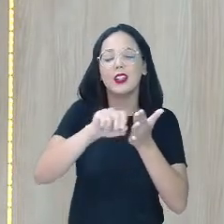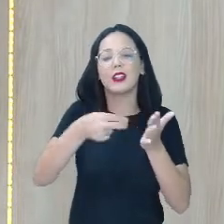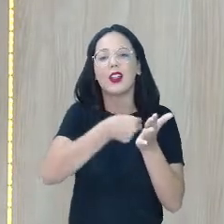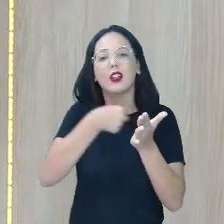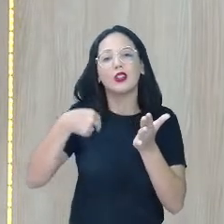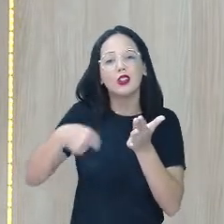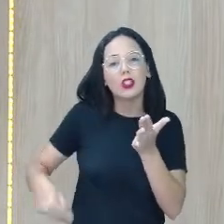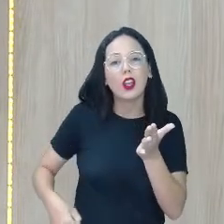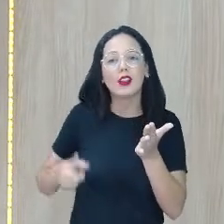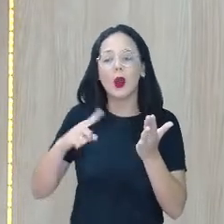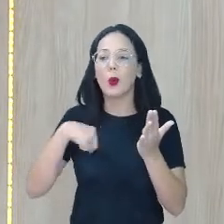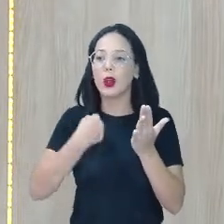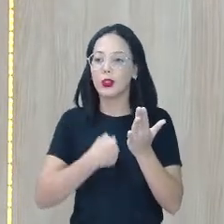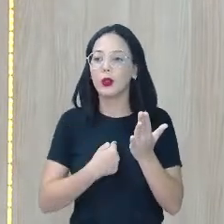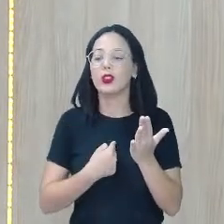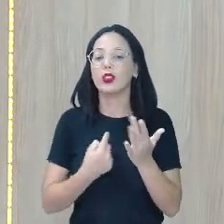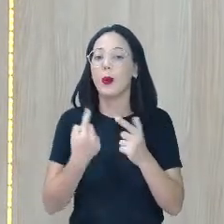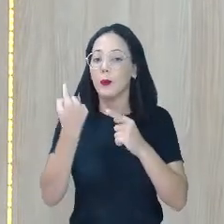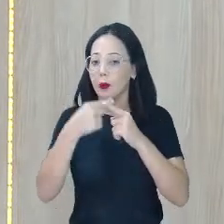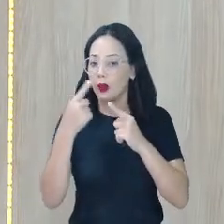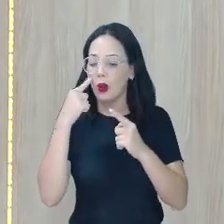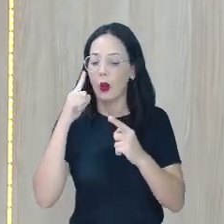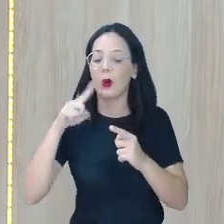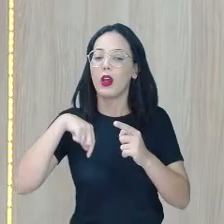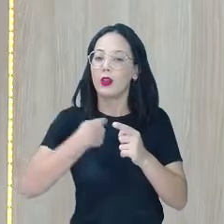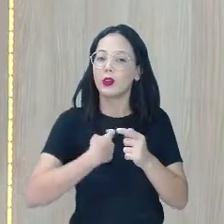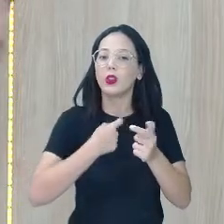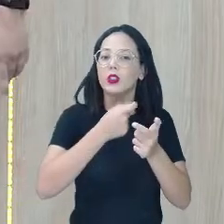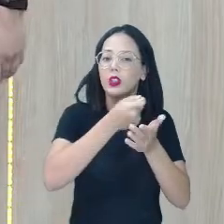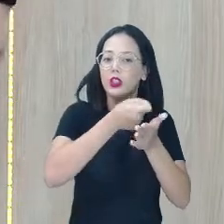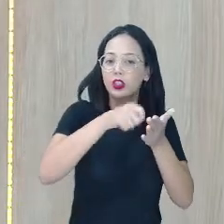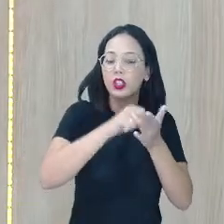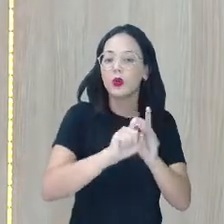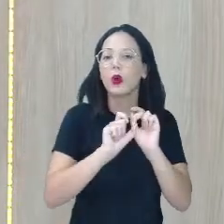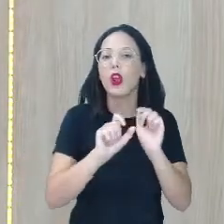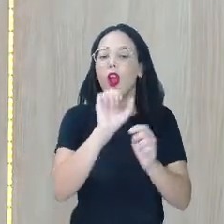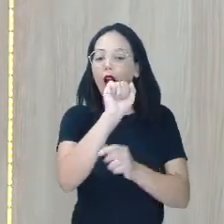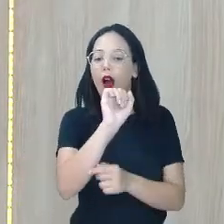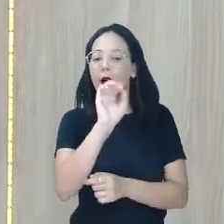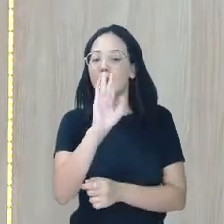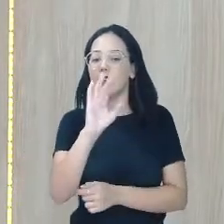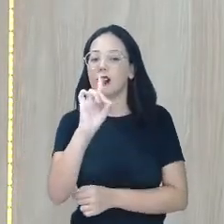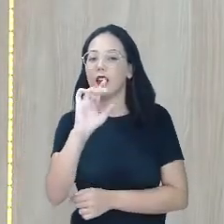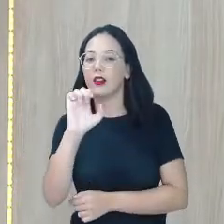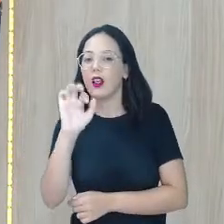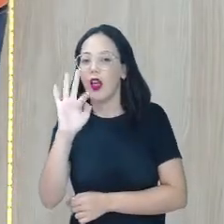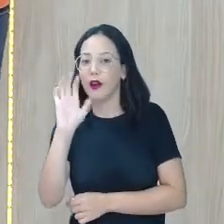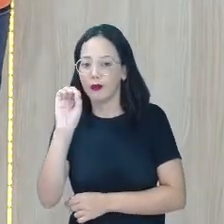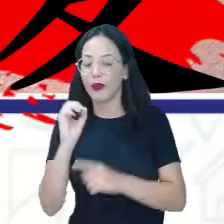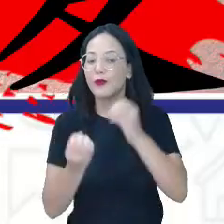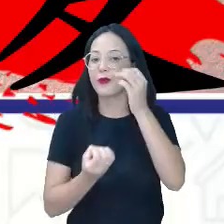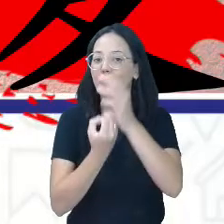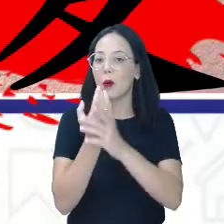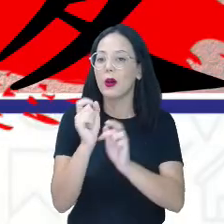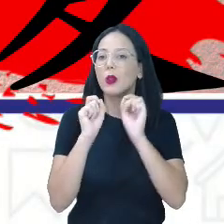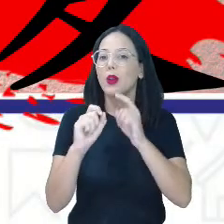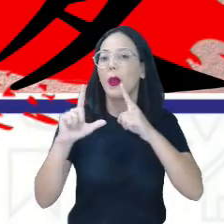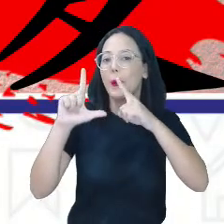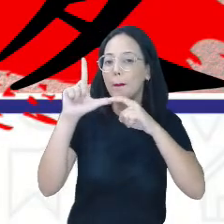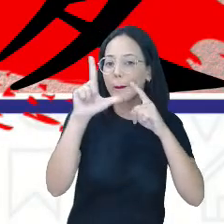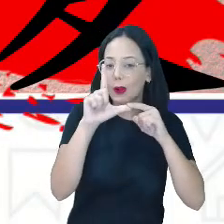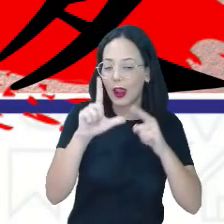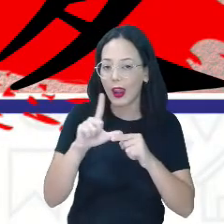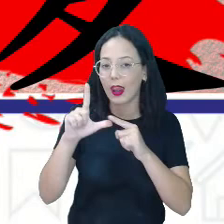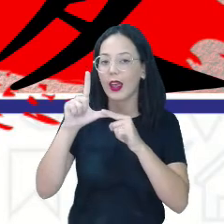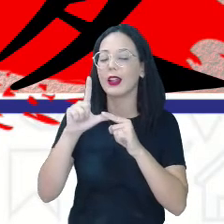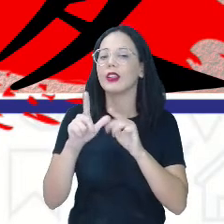né, com a nossa escrita ela é alfabética, certo? Ou seja, ela é formada por fonogramas.